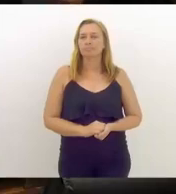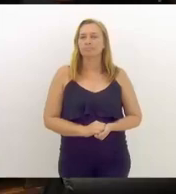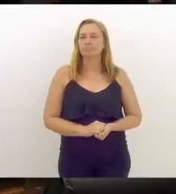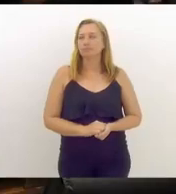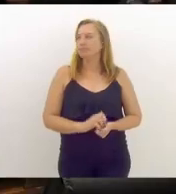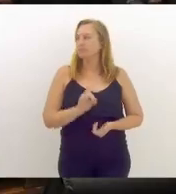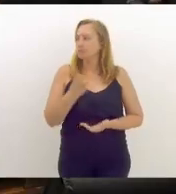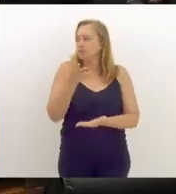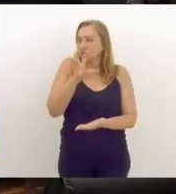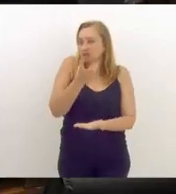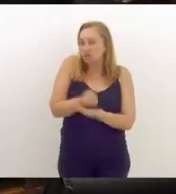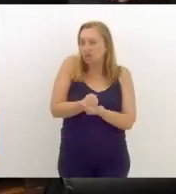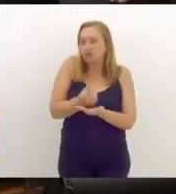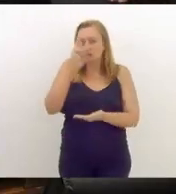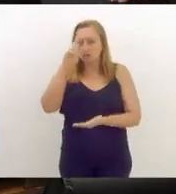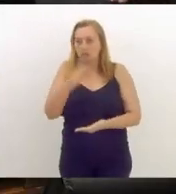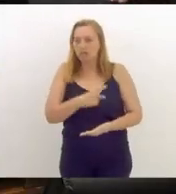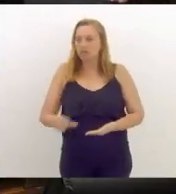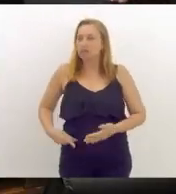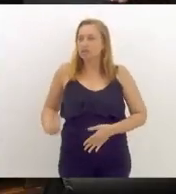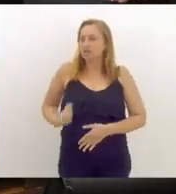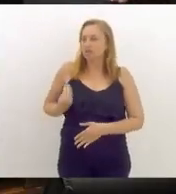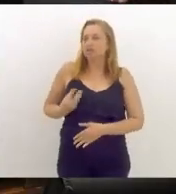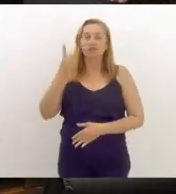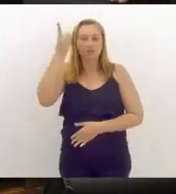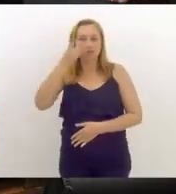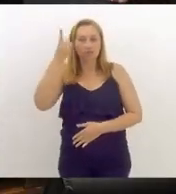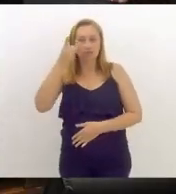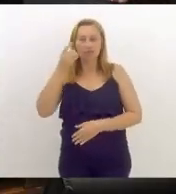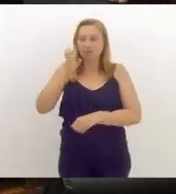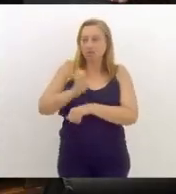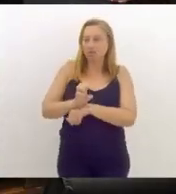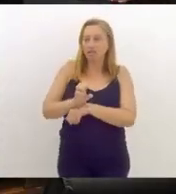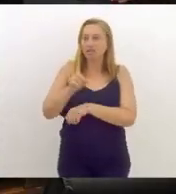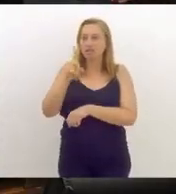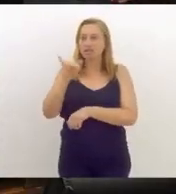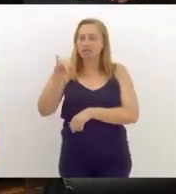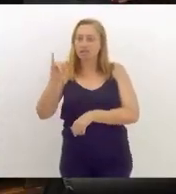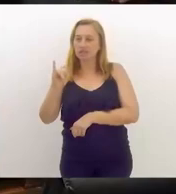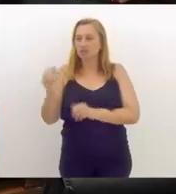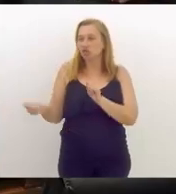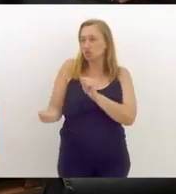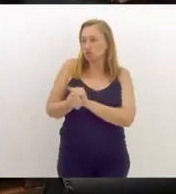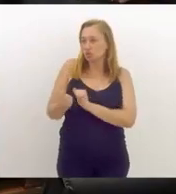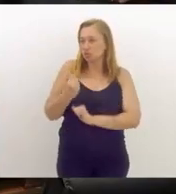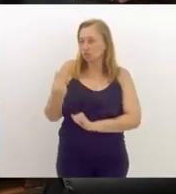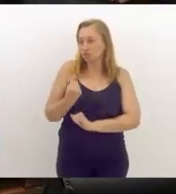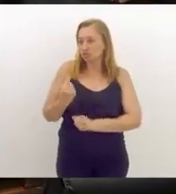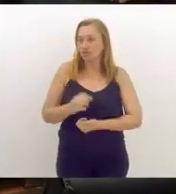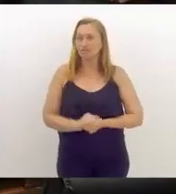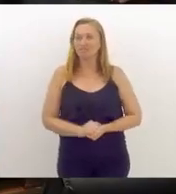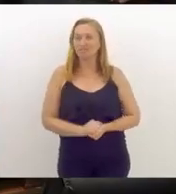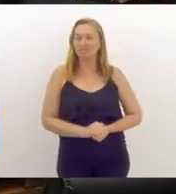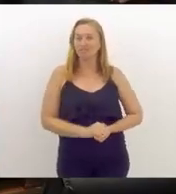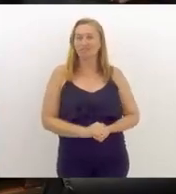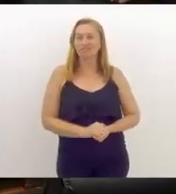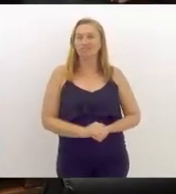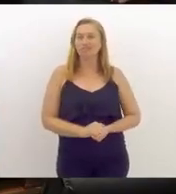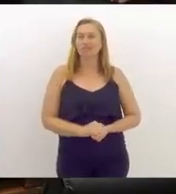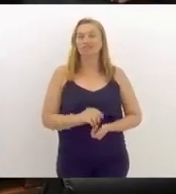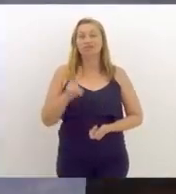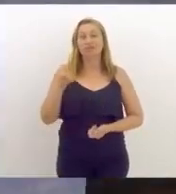só registrar presente a presença aqui da deputada estadual Eleita Dani Balbi aqui conosco hoje Alexandre Freitas Carneiro